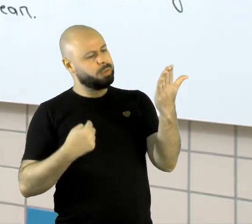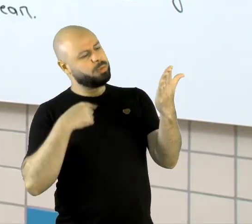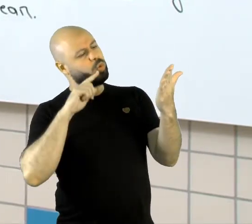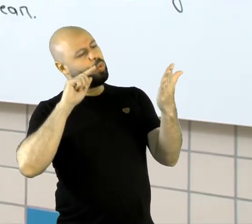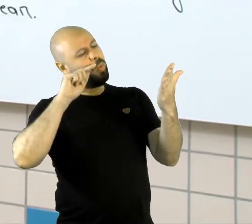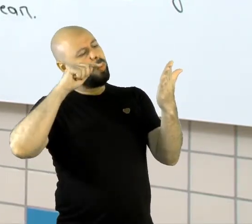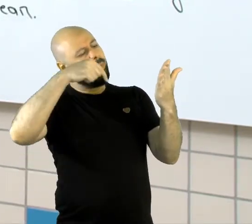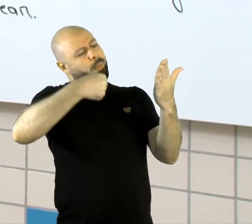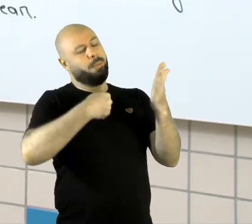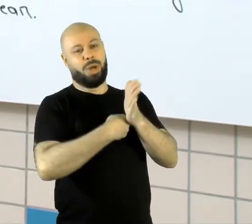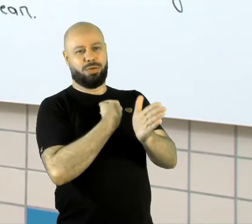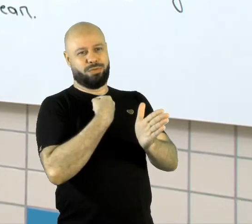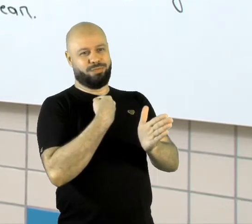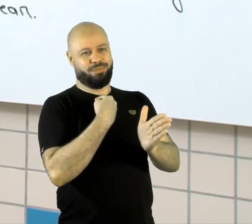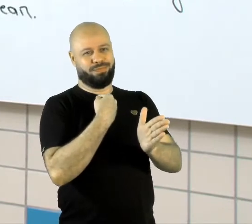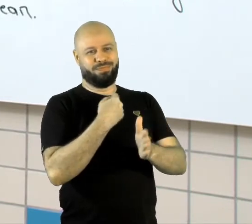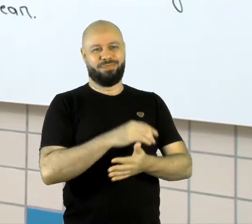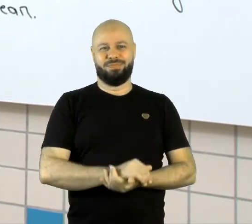tenho o quê?